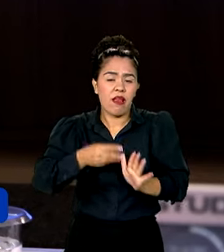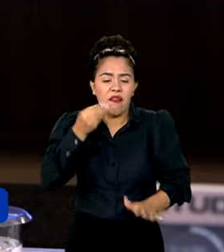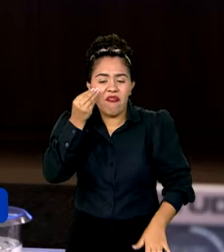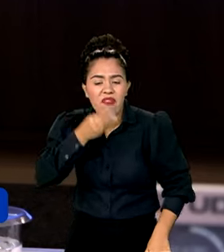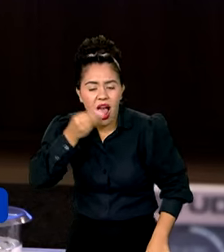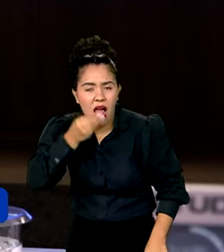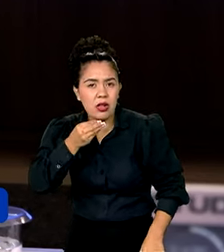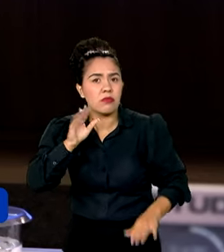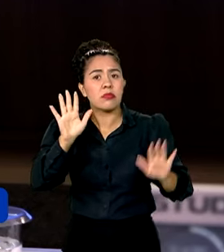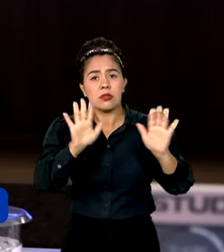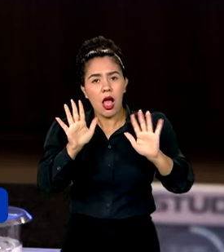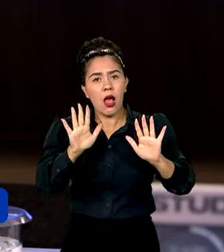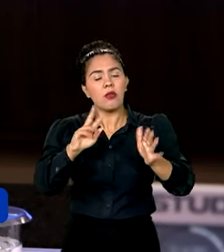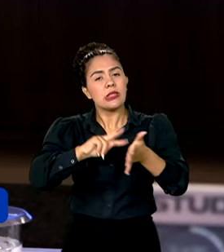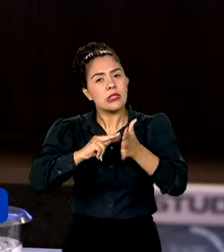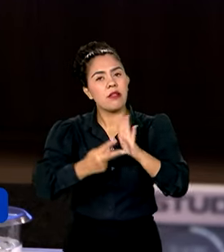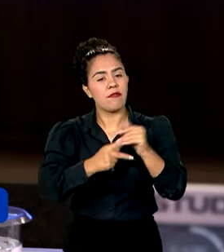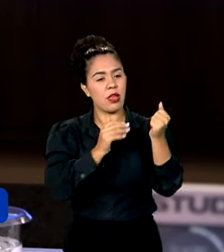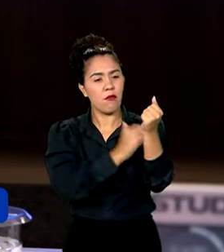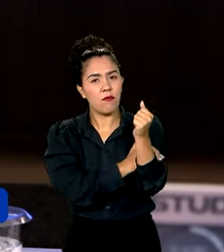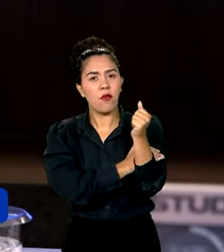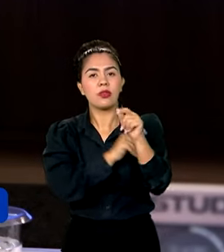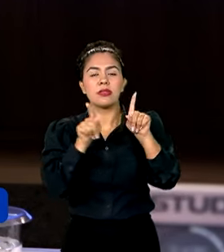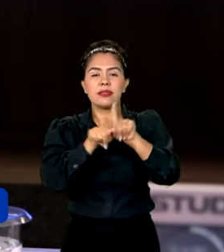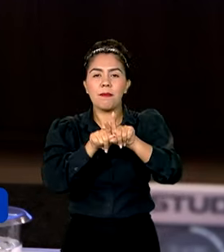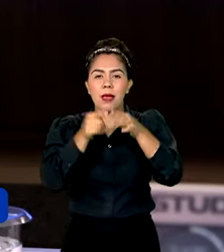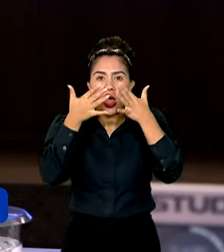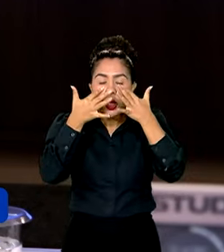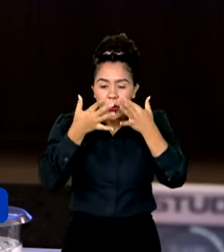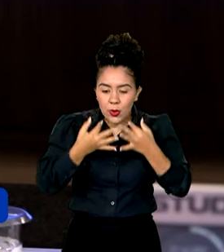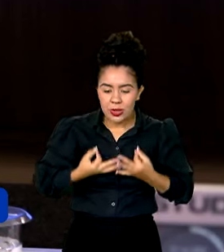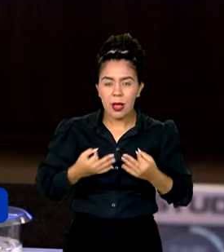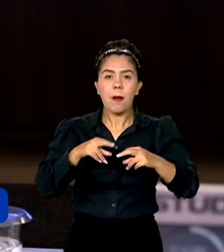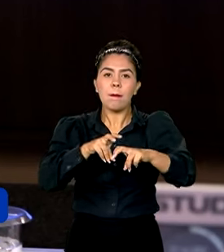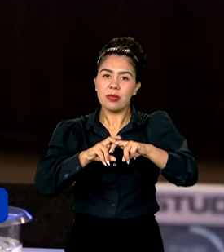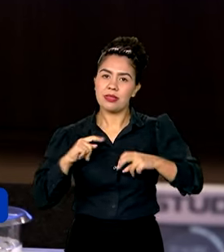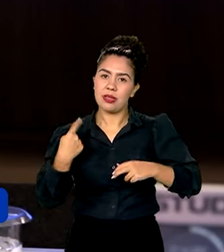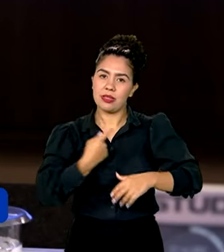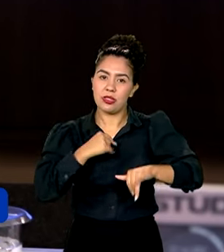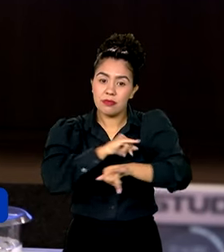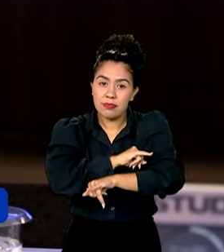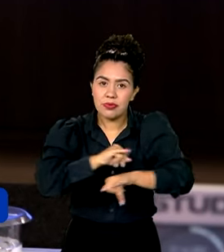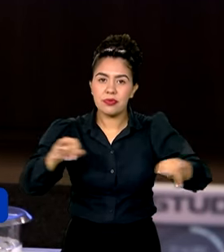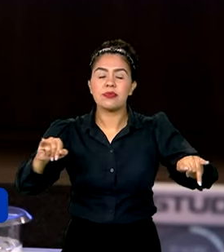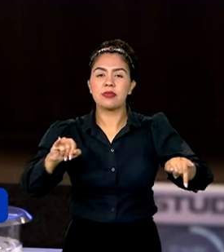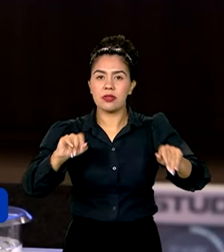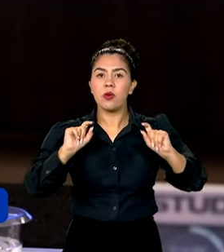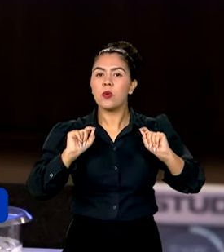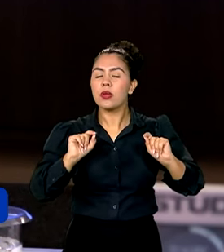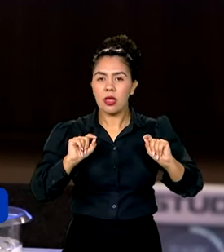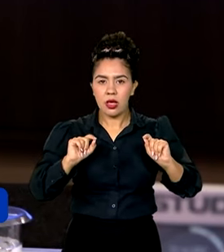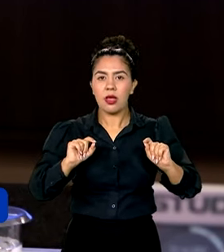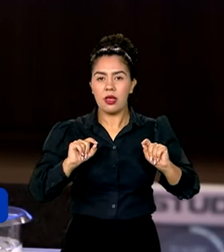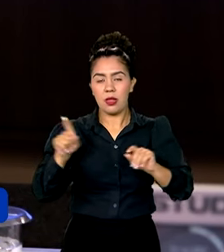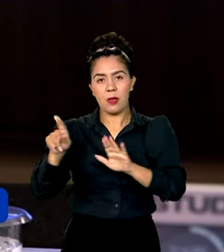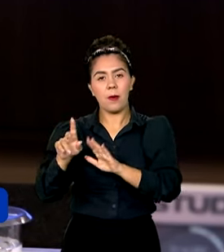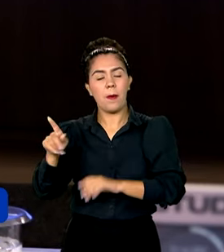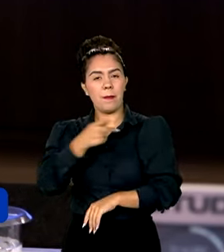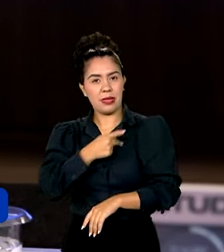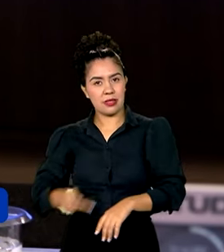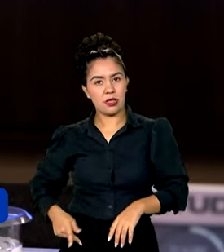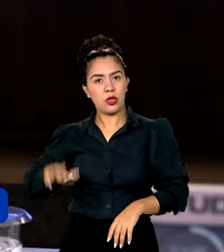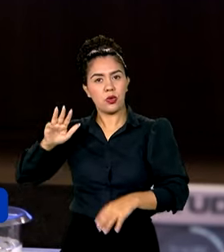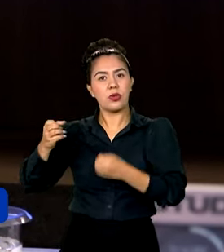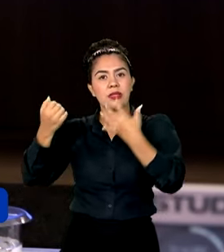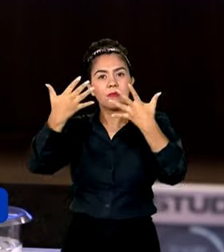Isso é a nossa força é o o cuidado né por isso que nós dizemos que no Ministério da Saúde assim como o presidente Lula fala que